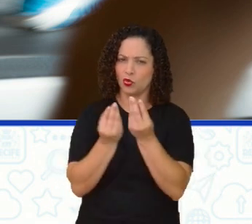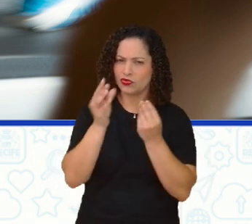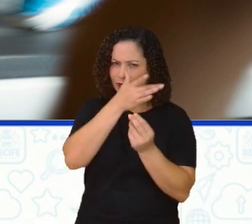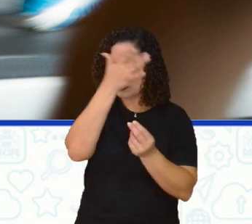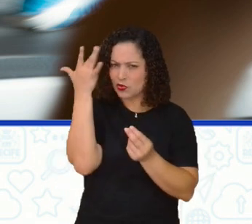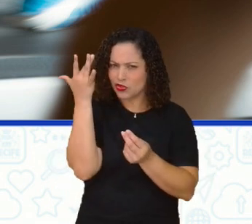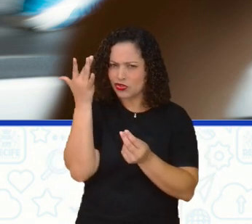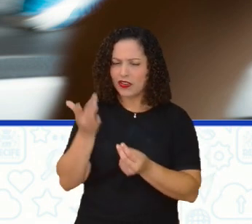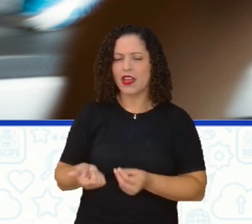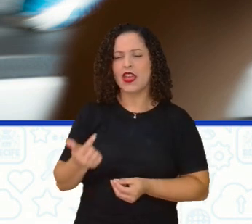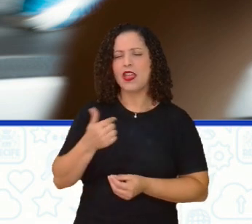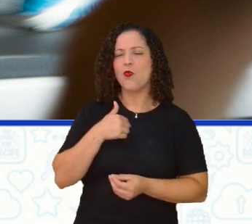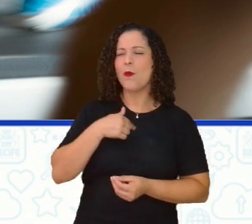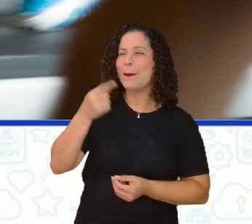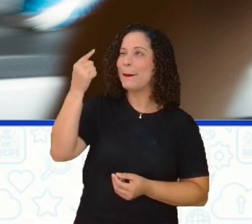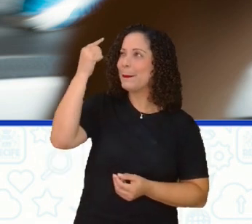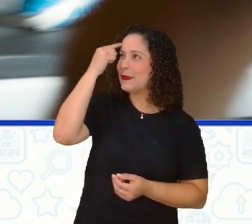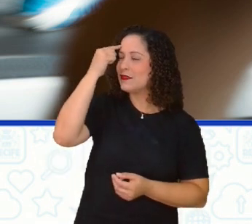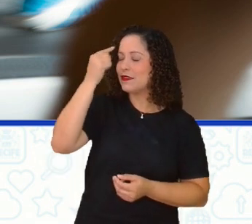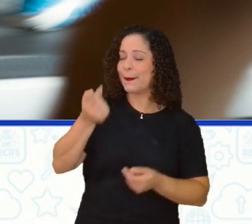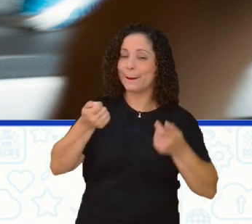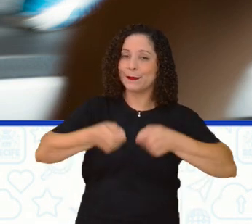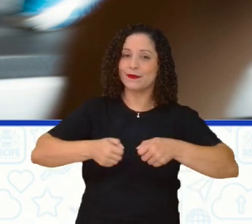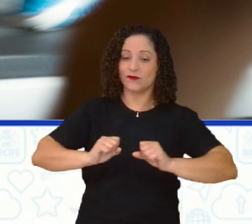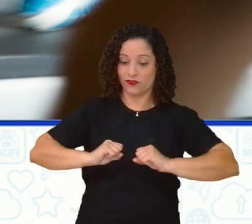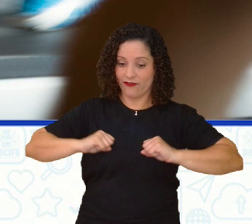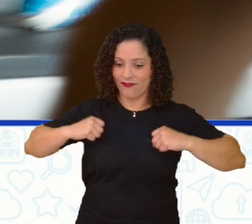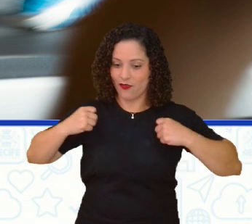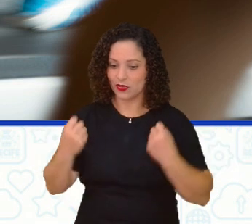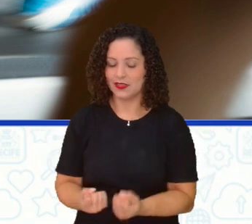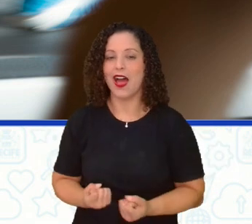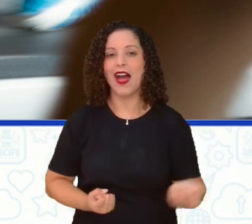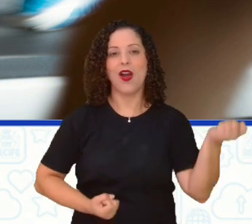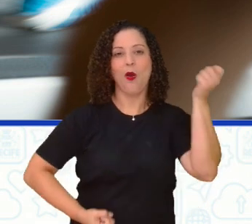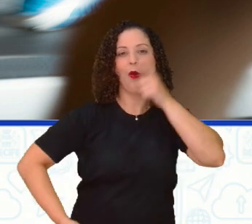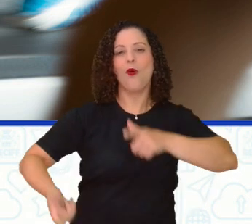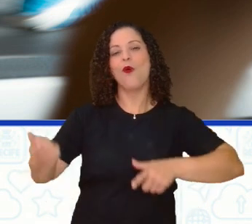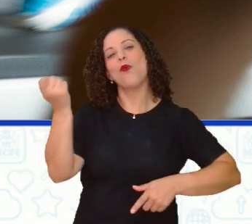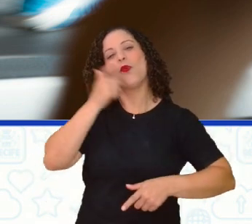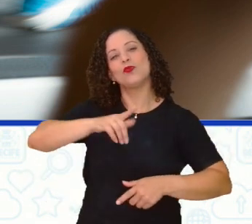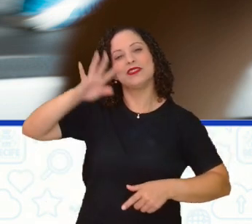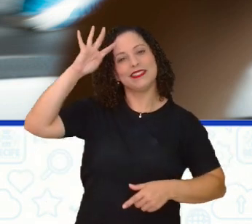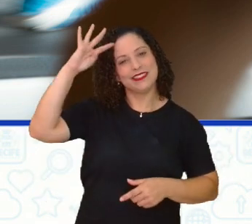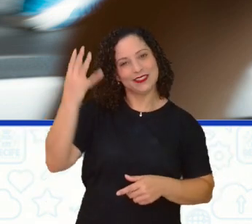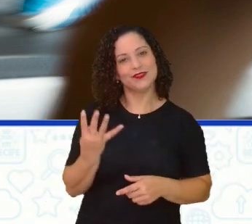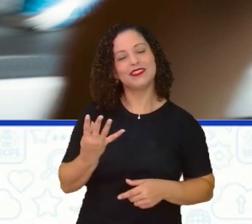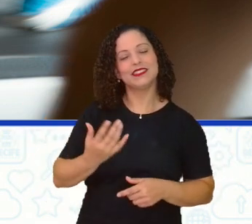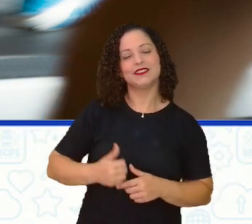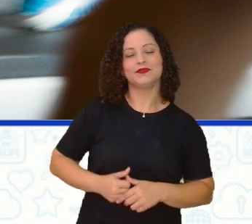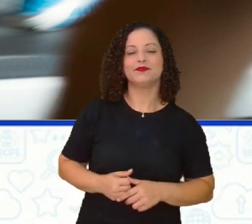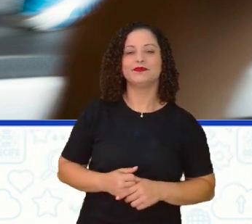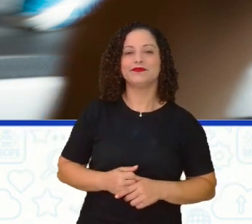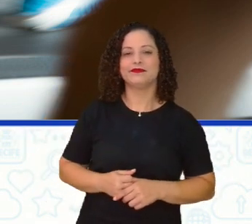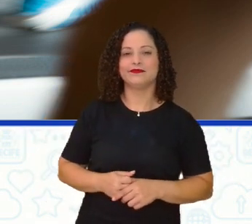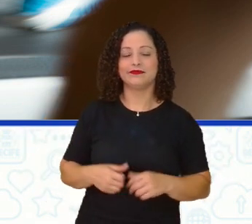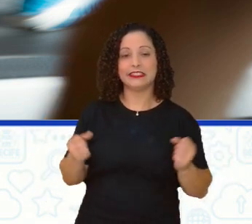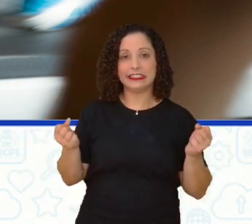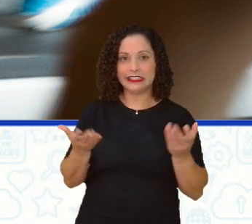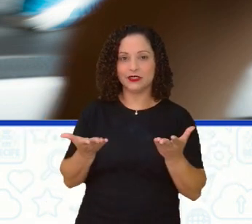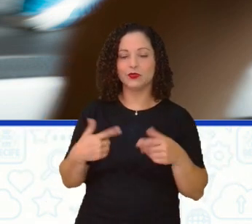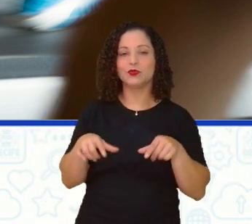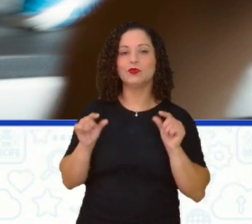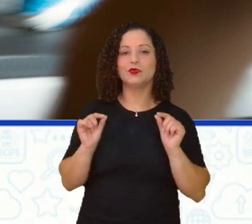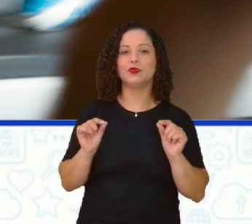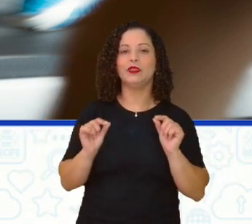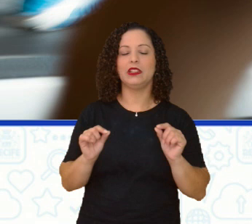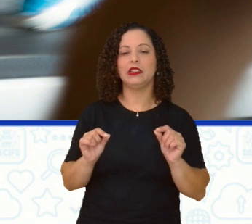empenhar-se, né? Para atingirmos o resultado, né? Quando há também, né, isso em treino, não é?